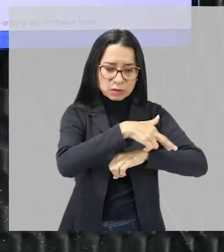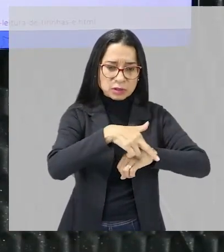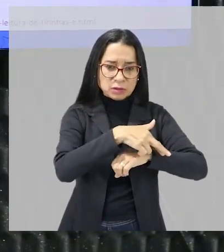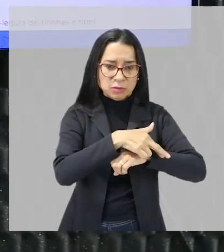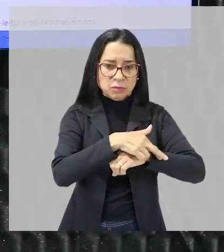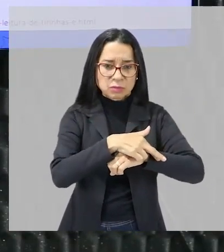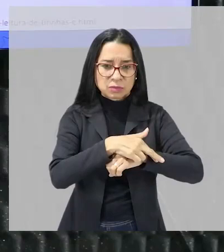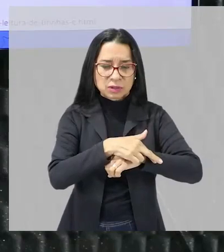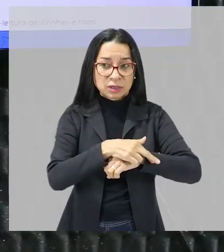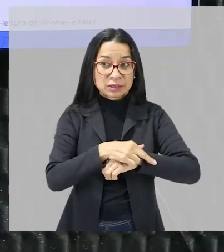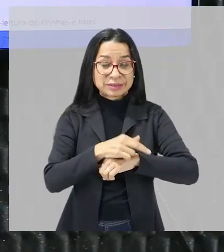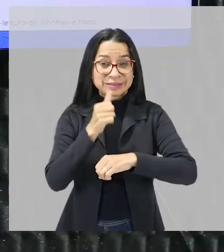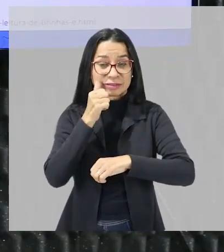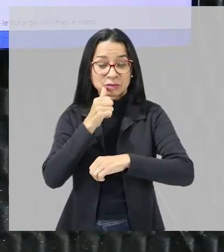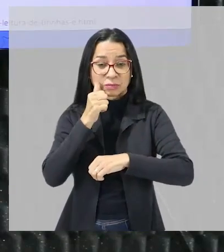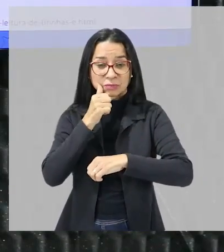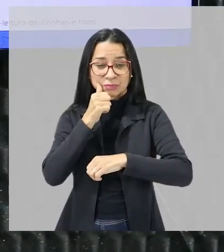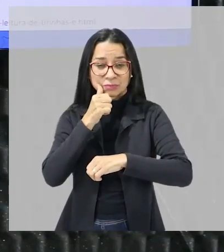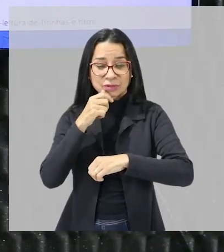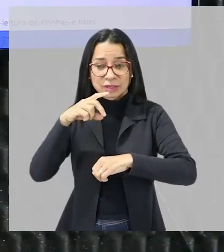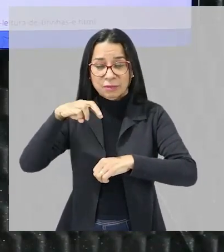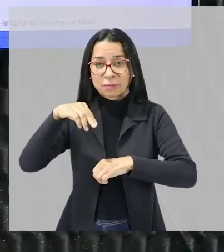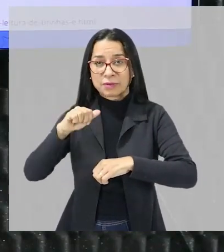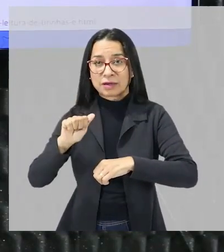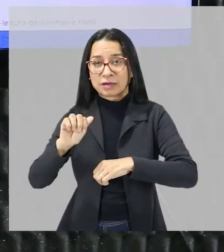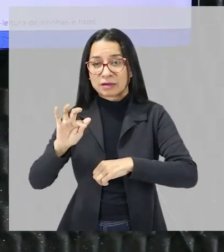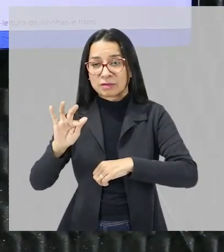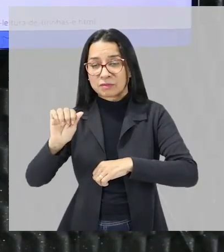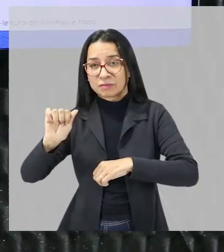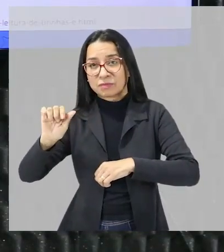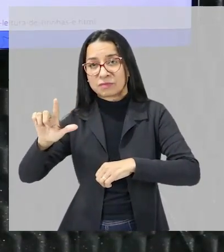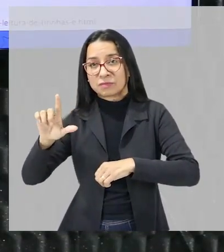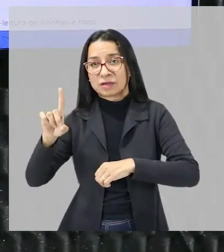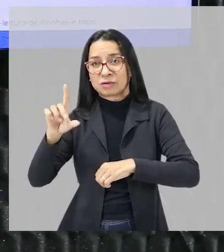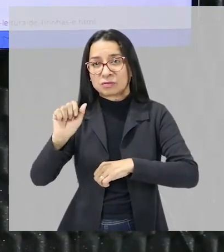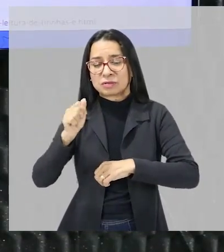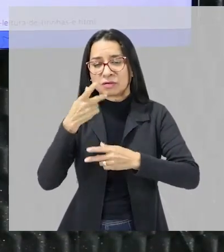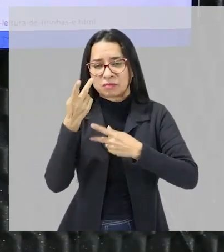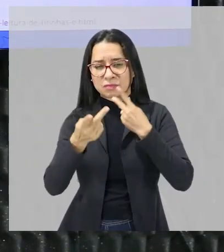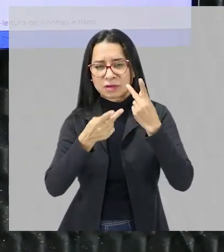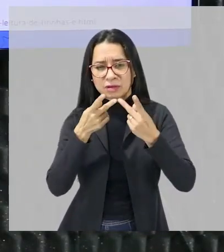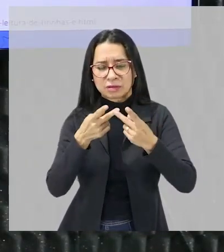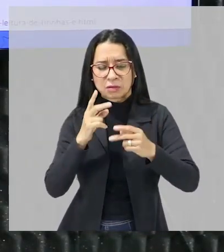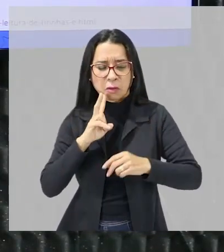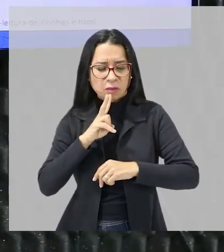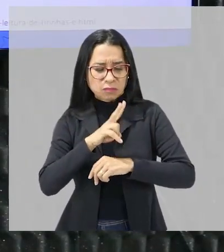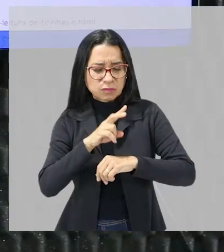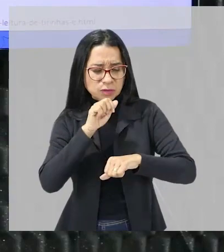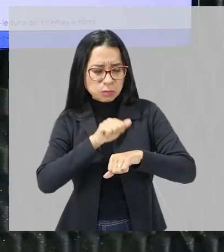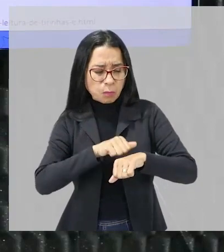pobre, fico com o coração apertado. A Suzanita fala, eu também.